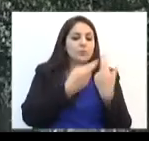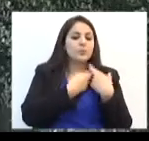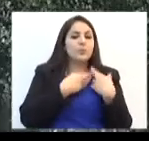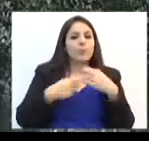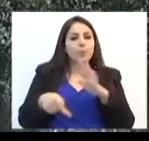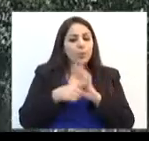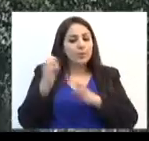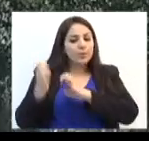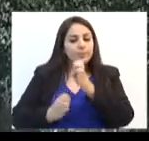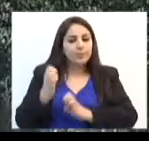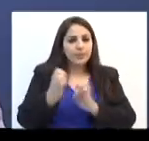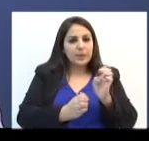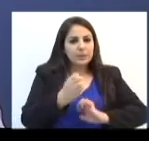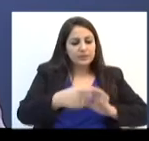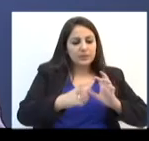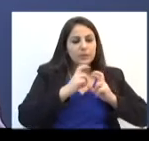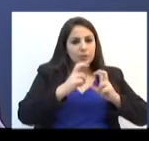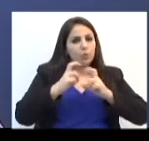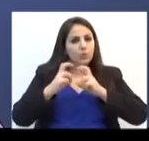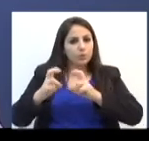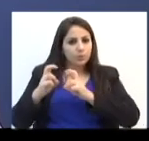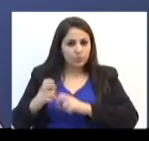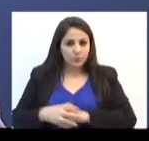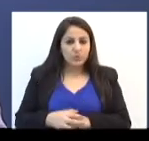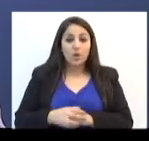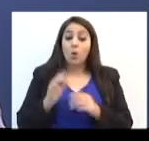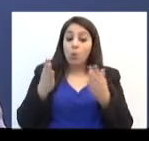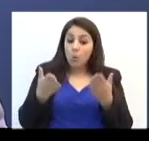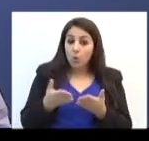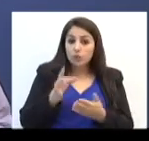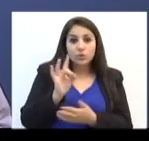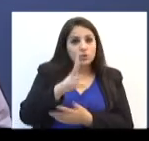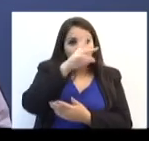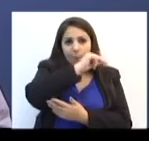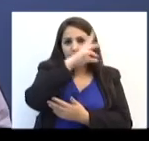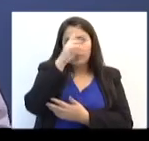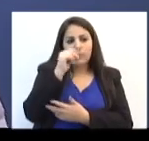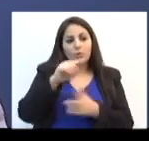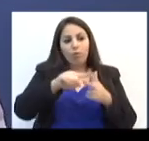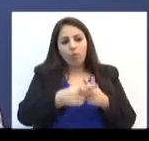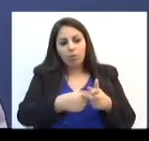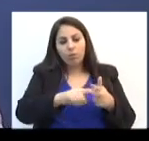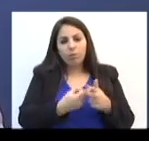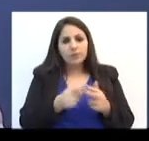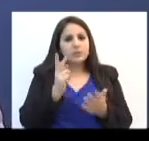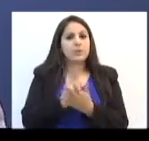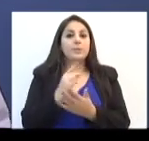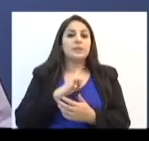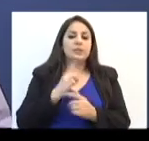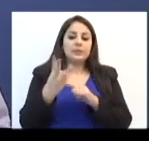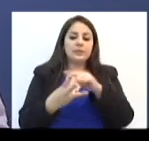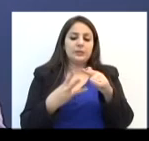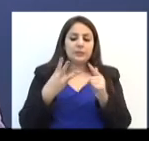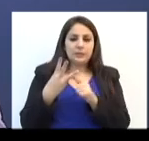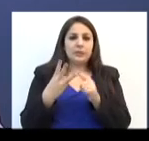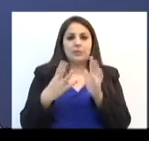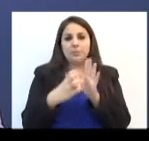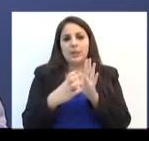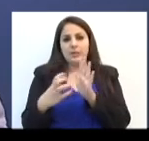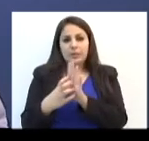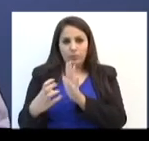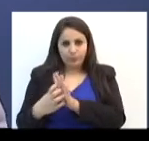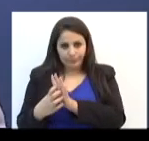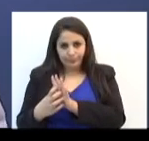empresas concessionárias. Hoje é feita a manutenção pela Prefeitura. Nós temos hoje 3 padrões, digamos assim, de